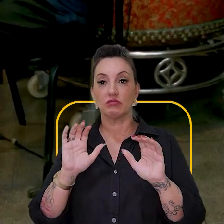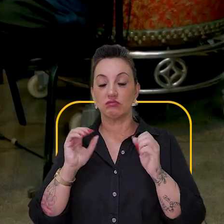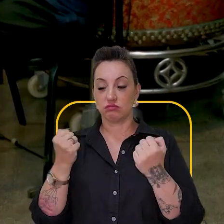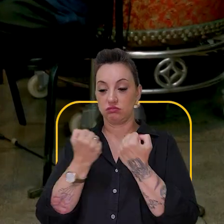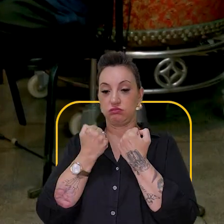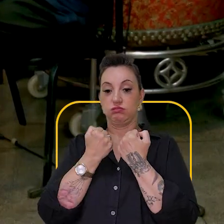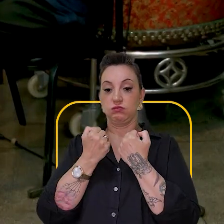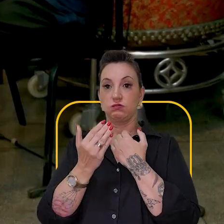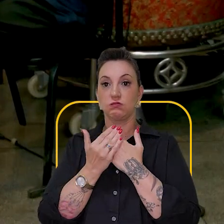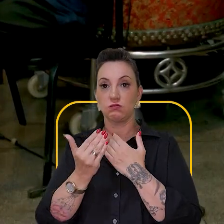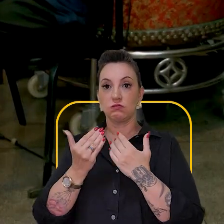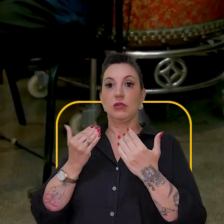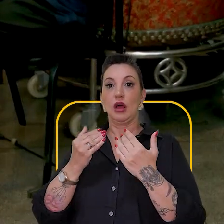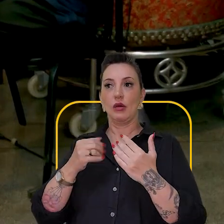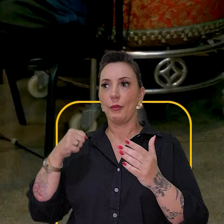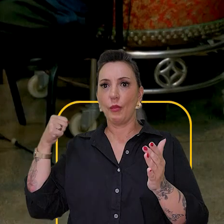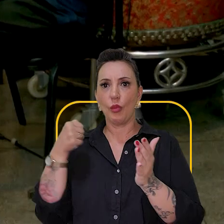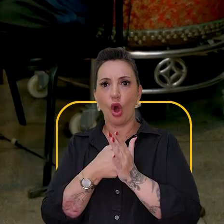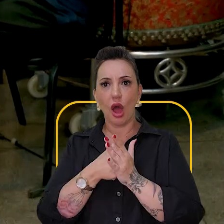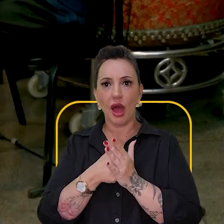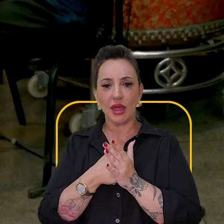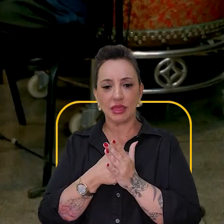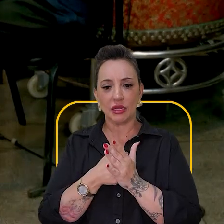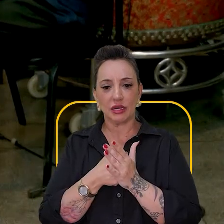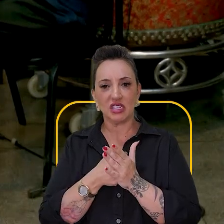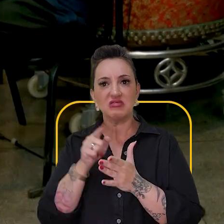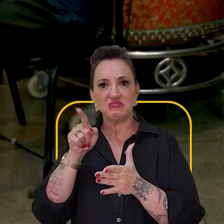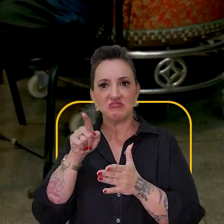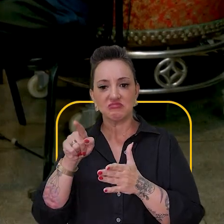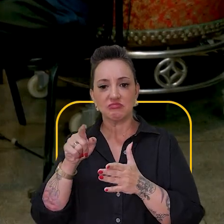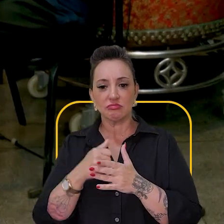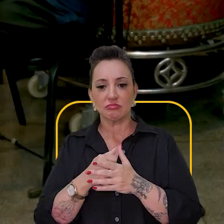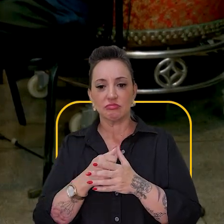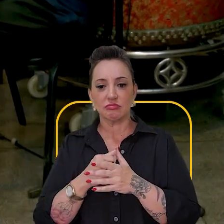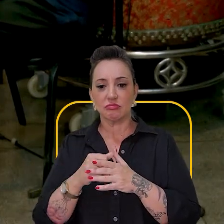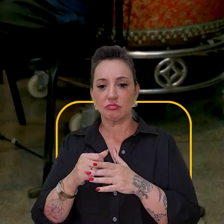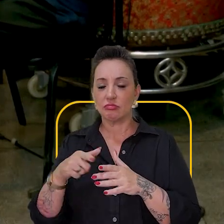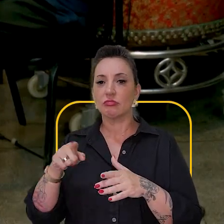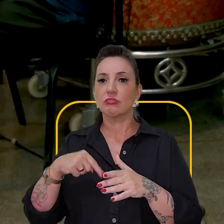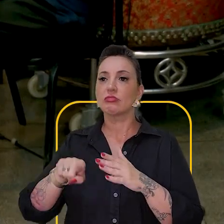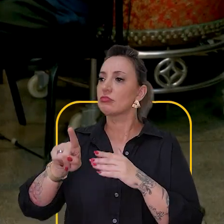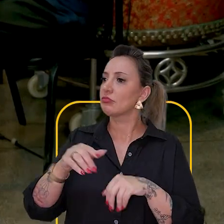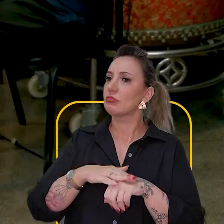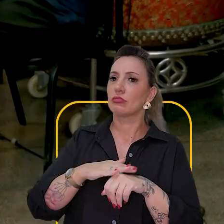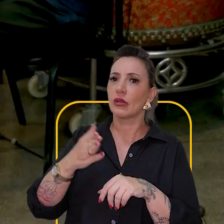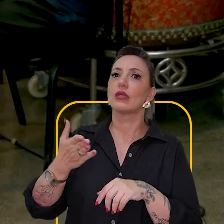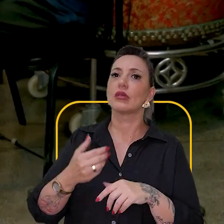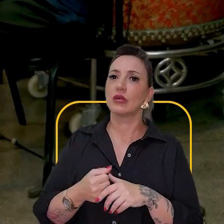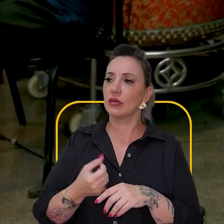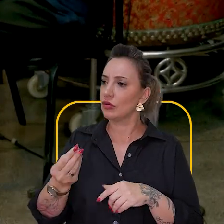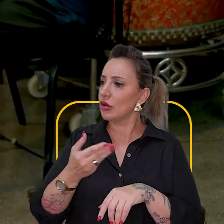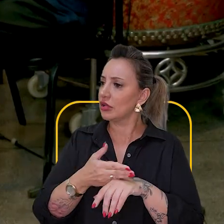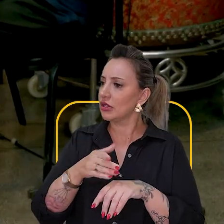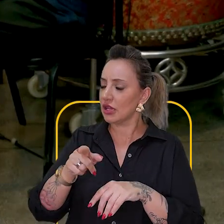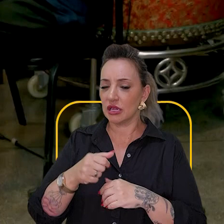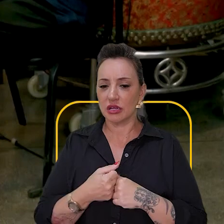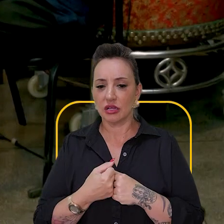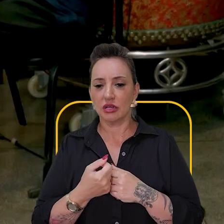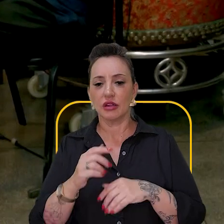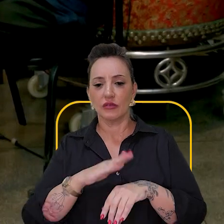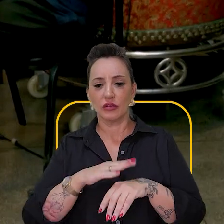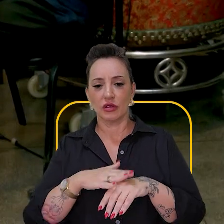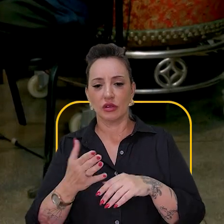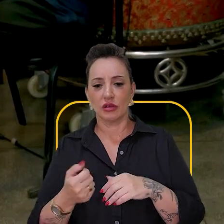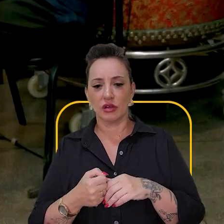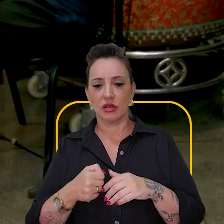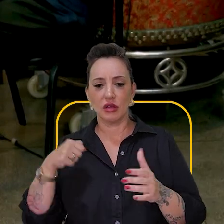passos para trás falava Caraca meu que porrada ele tinha um né E aí eu acabou a luta eu fui lá conversar com ele falou ô amigão como é que é o seu treino e tal o